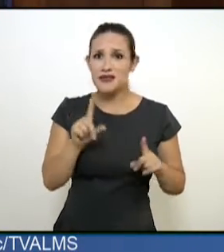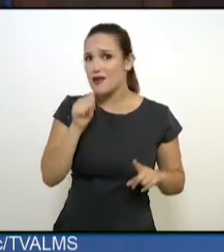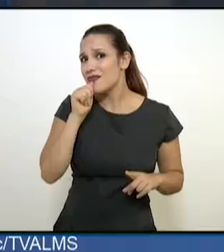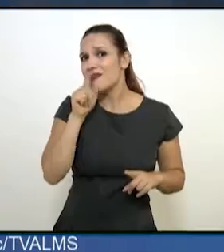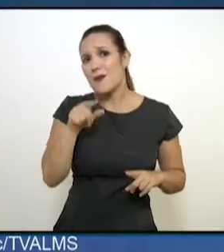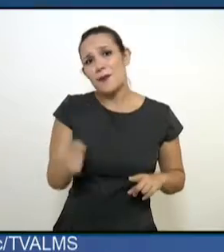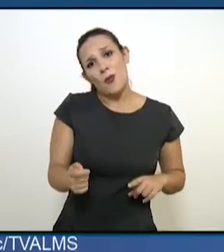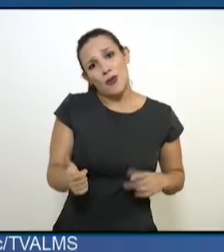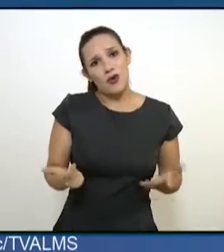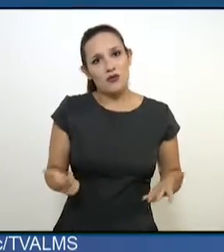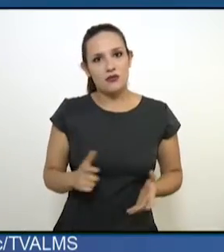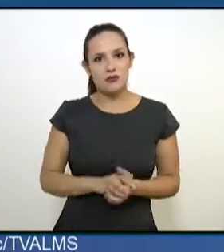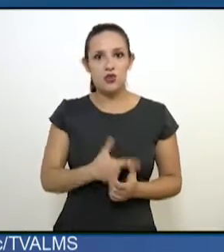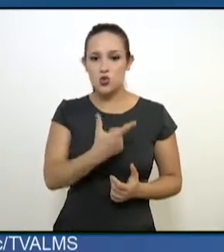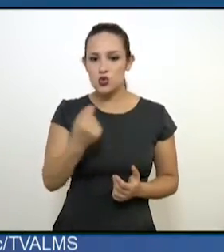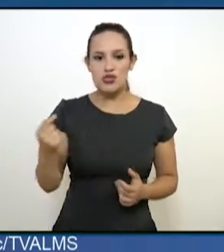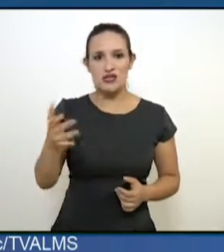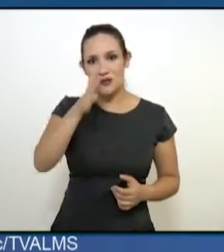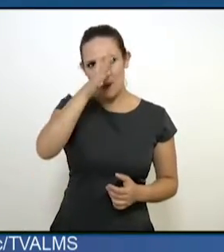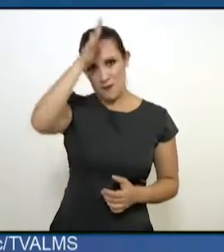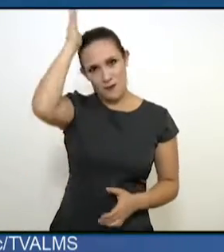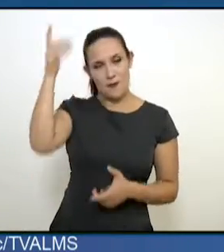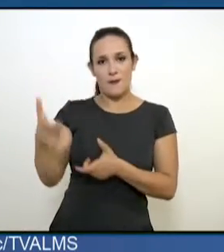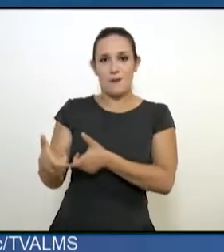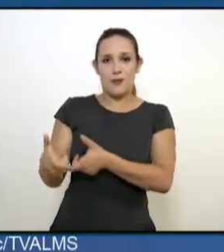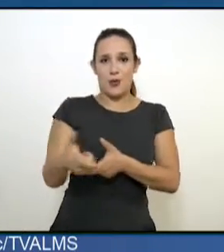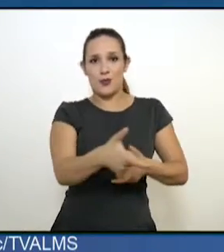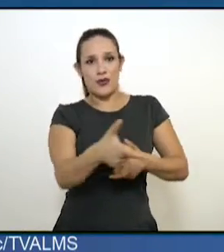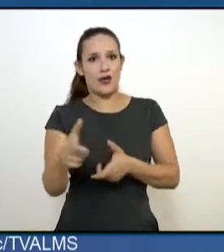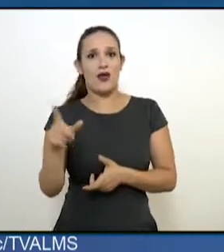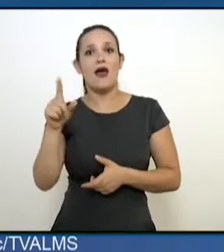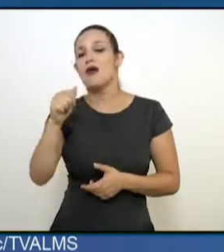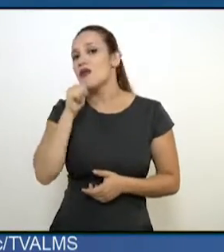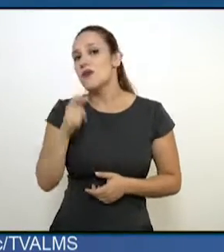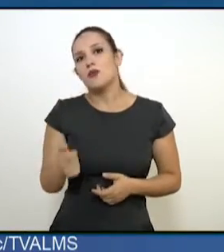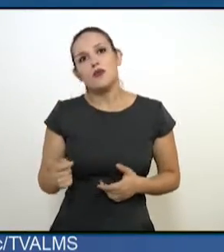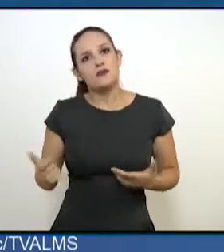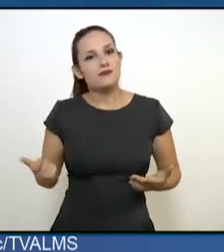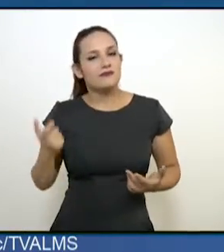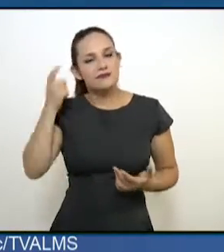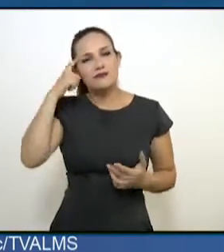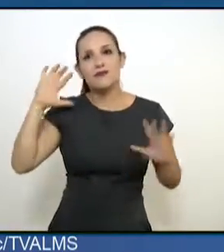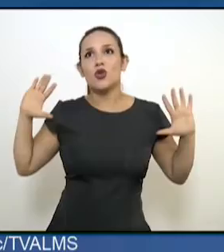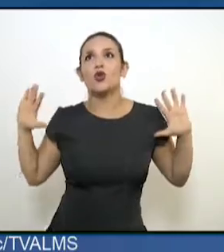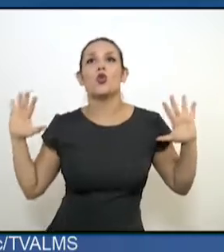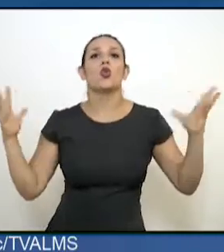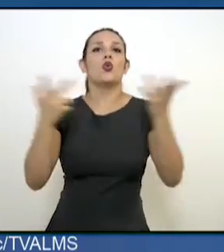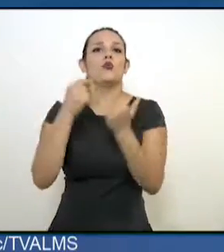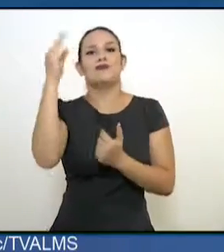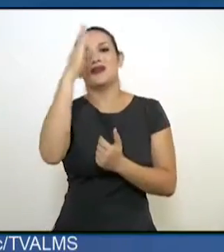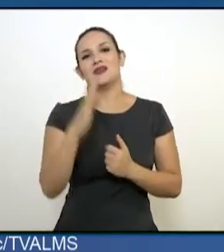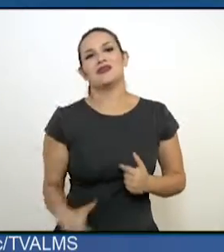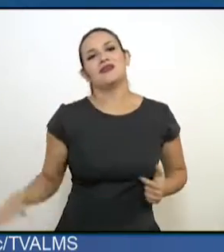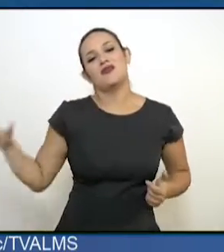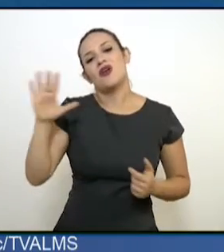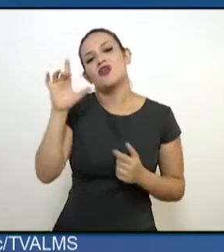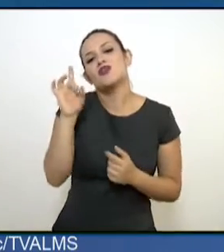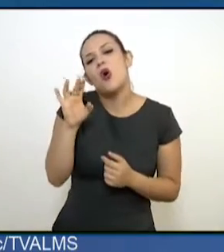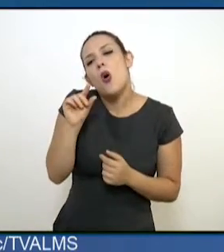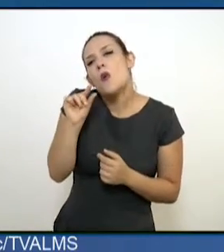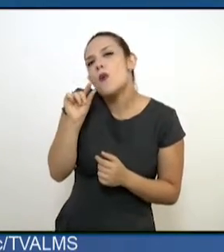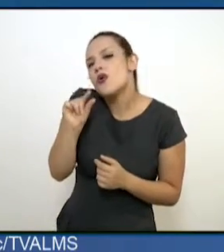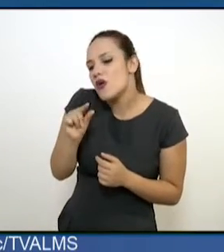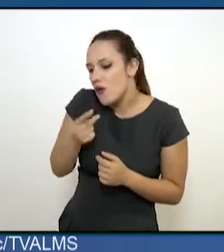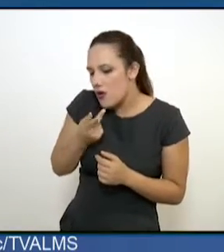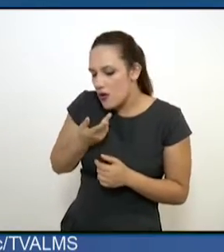e 200 bombeiros. Agora imagina para o território nacional. Isso significa que é um pequeno sopro de ar